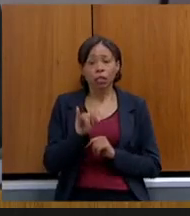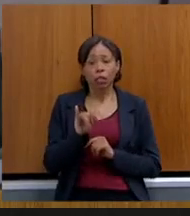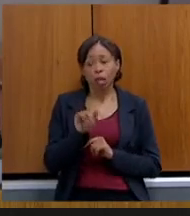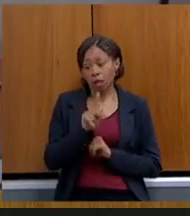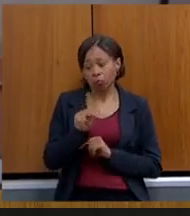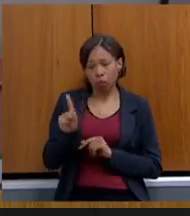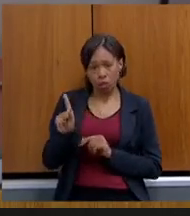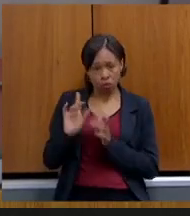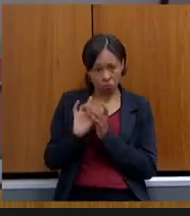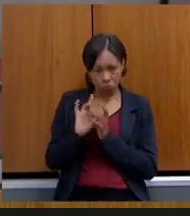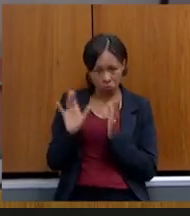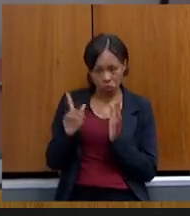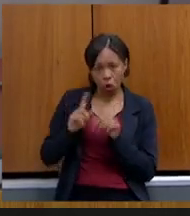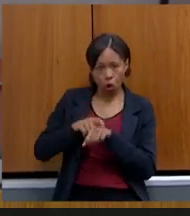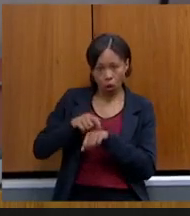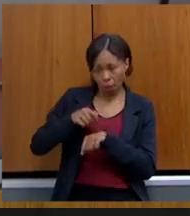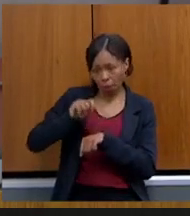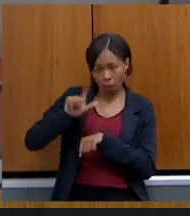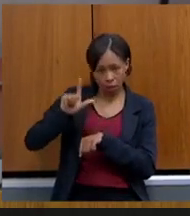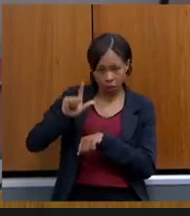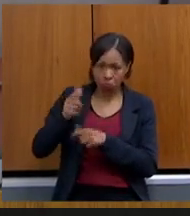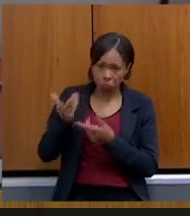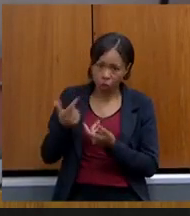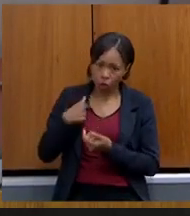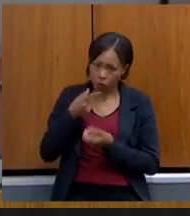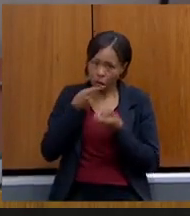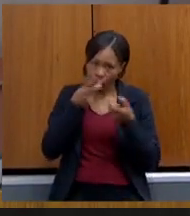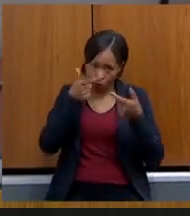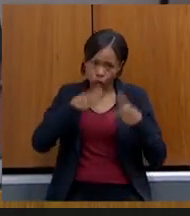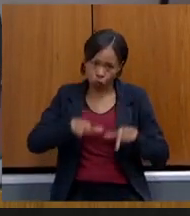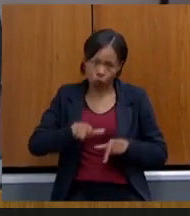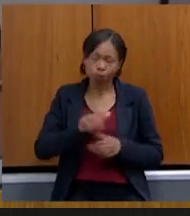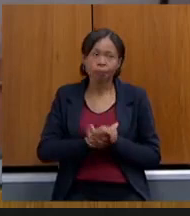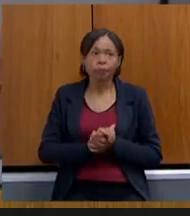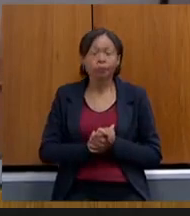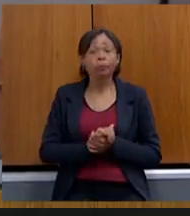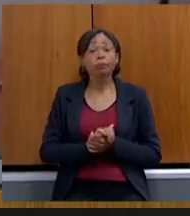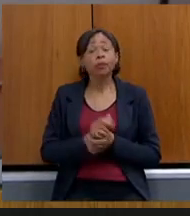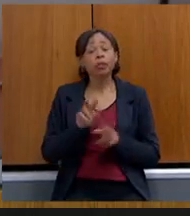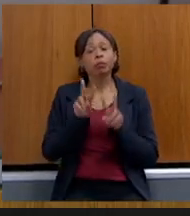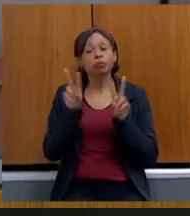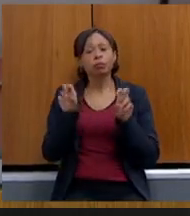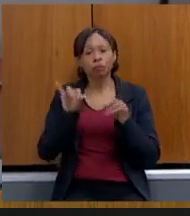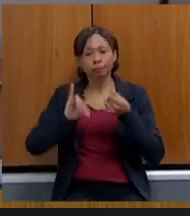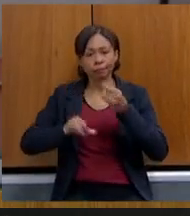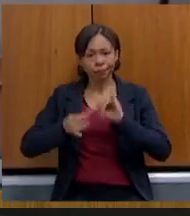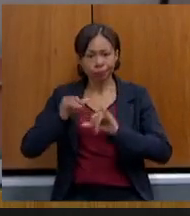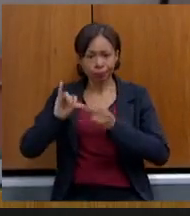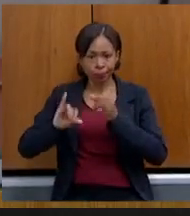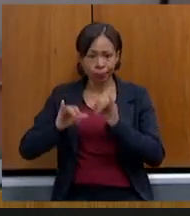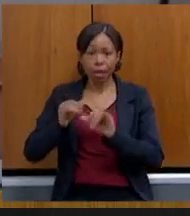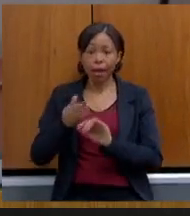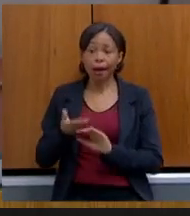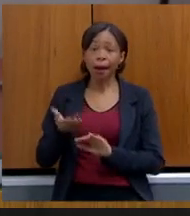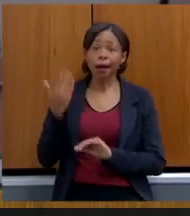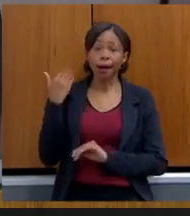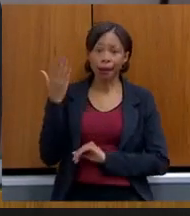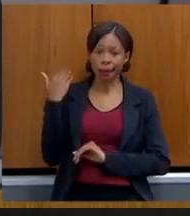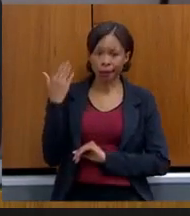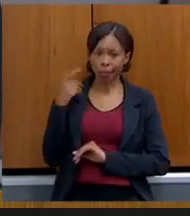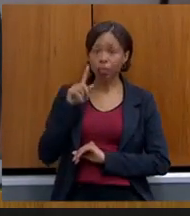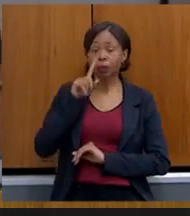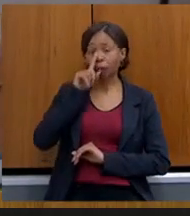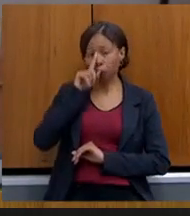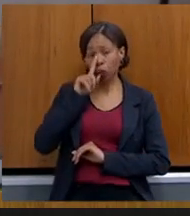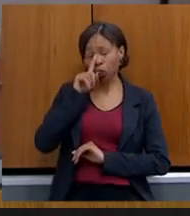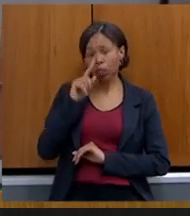me permitiu Fala um pouquinho mais disso mas não quer estourar meu tempo sobre o laboratório que vem sendo executado assim o risco muito grande anterior Deputado de